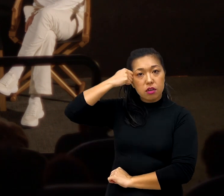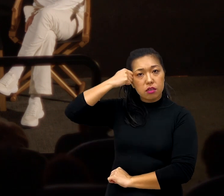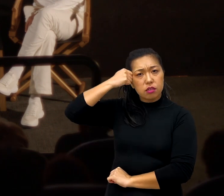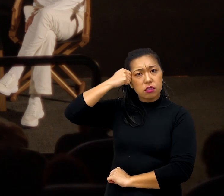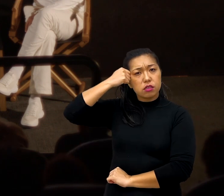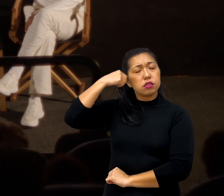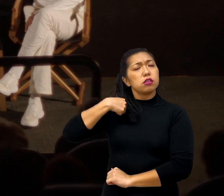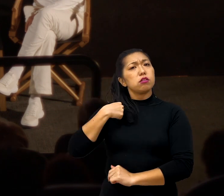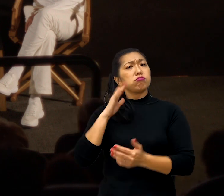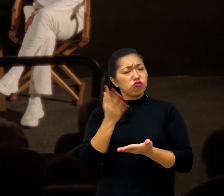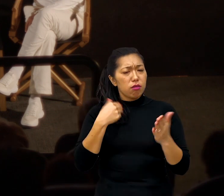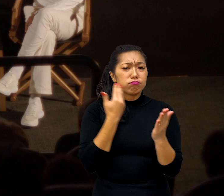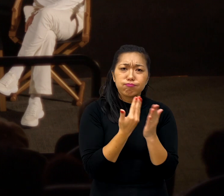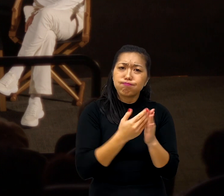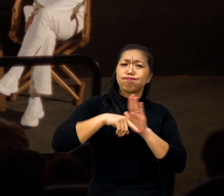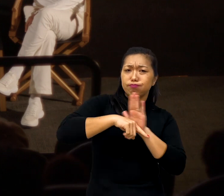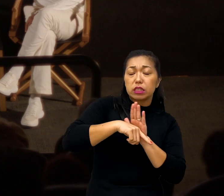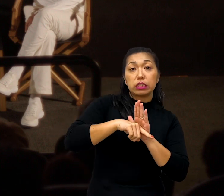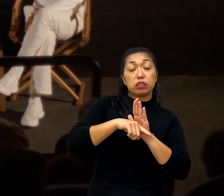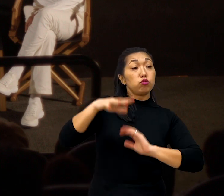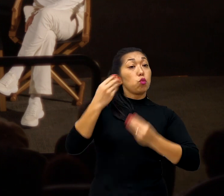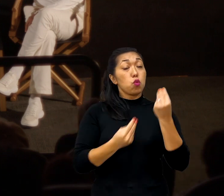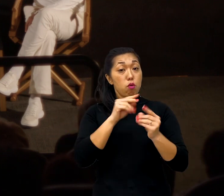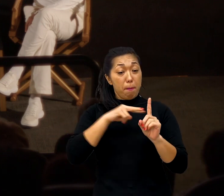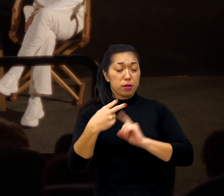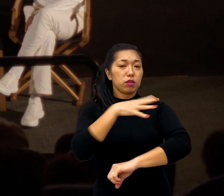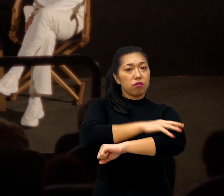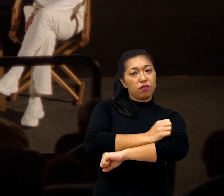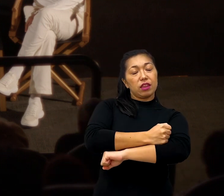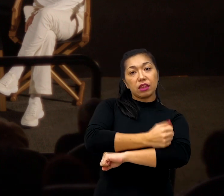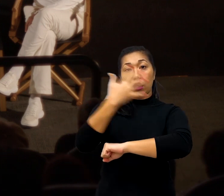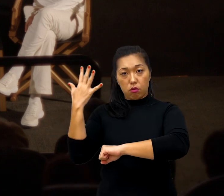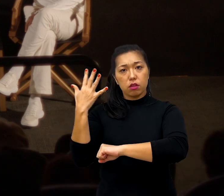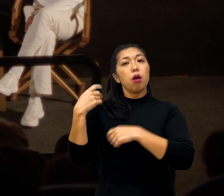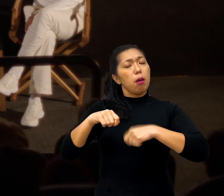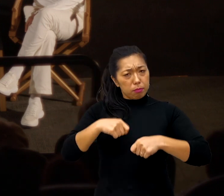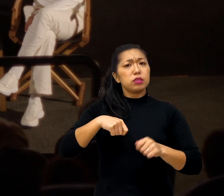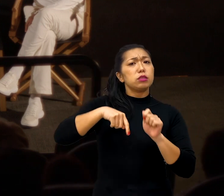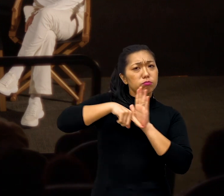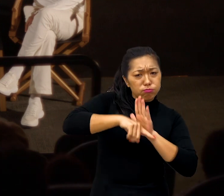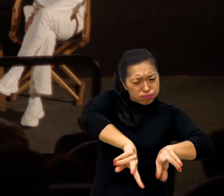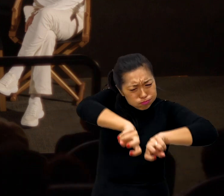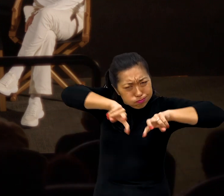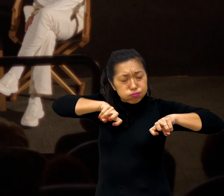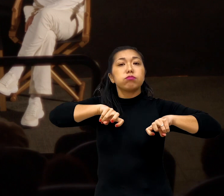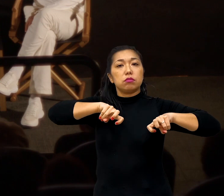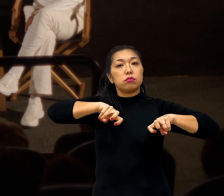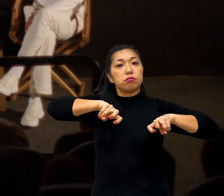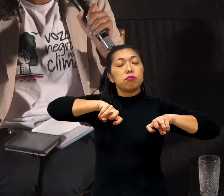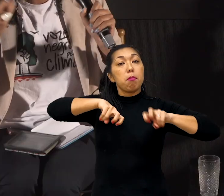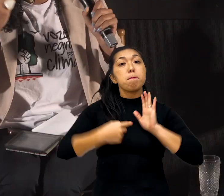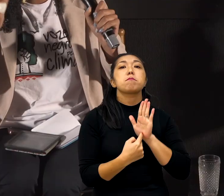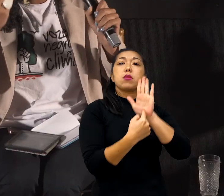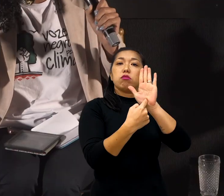olhar decolonial, eu sinto que é essencial pegar, colocar o dedo na ferida e trazer luz